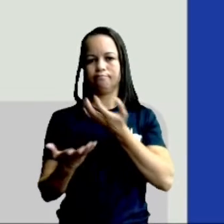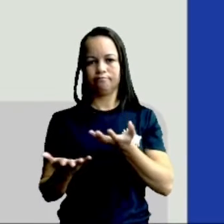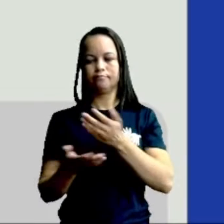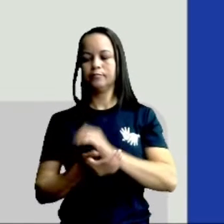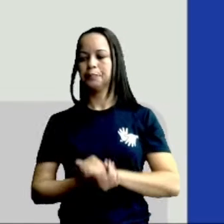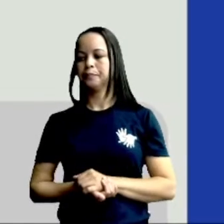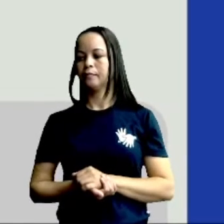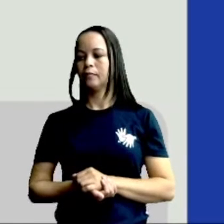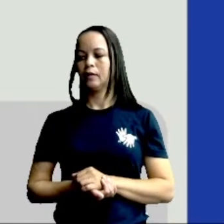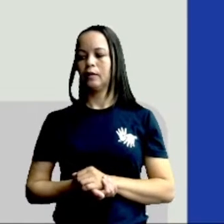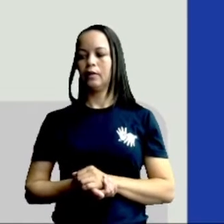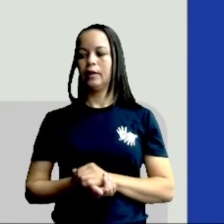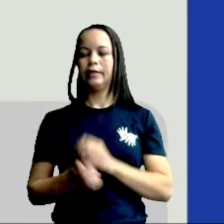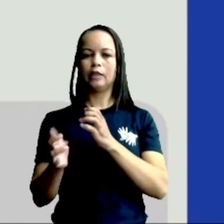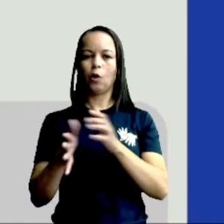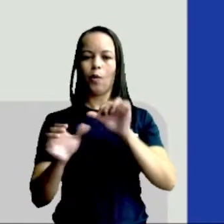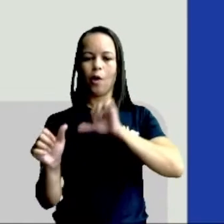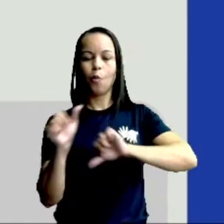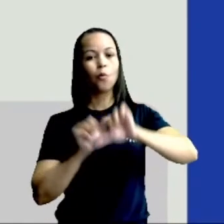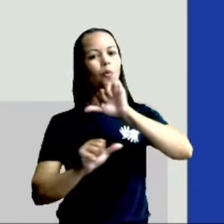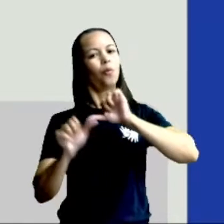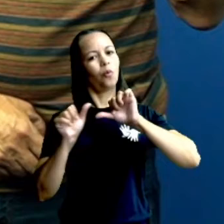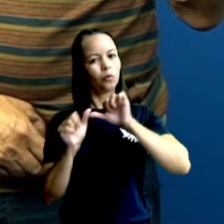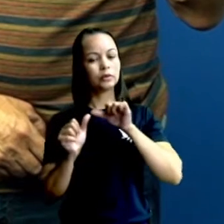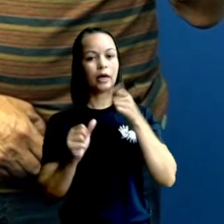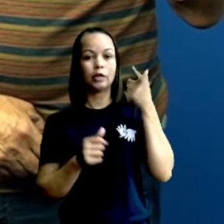simultaneamente. Então, é o contrário lá